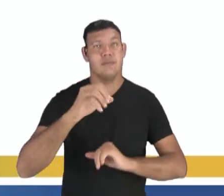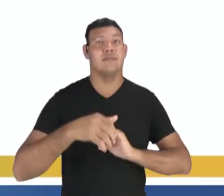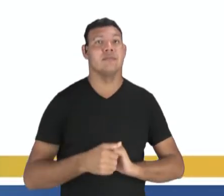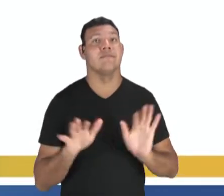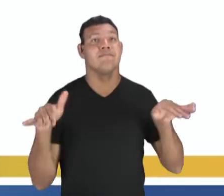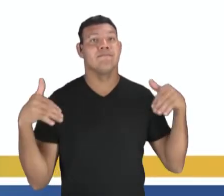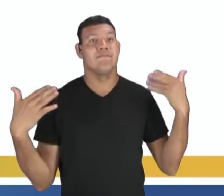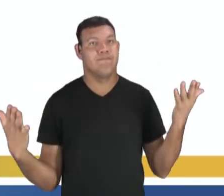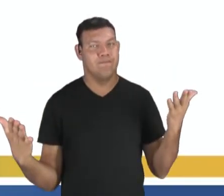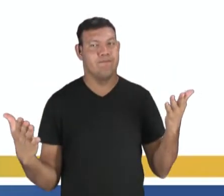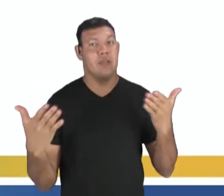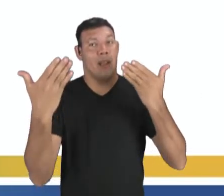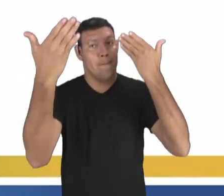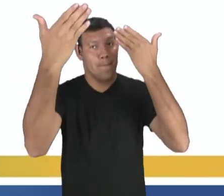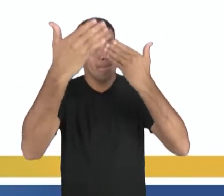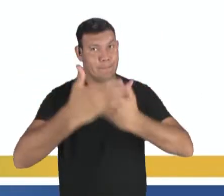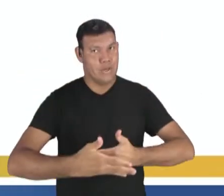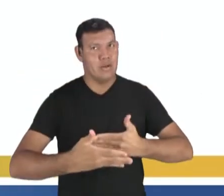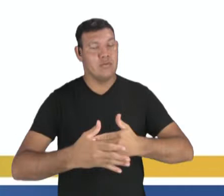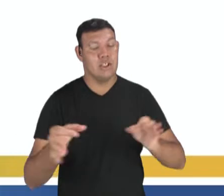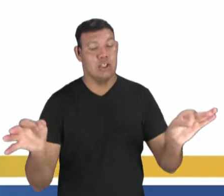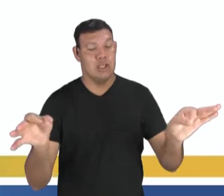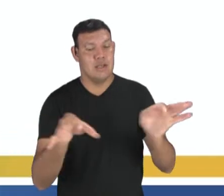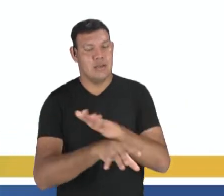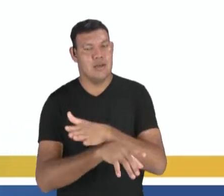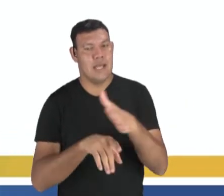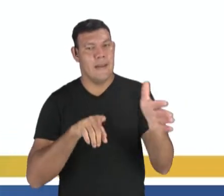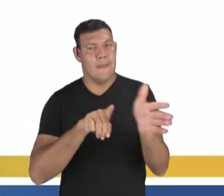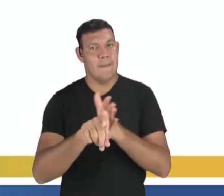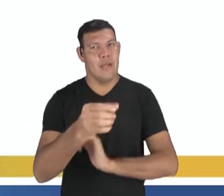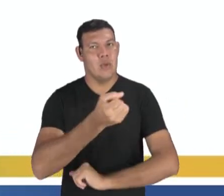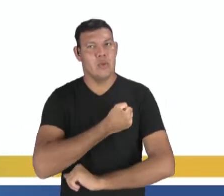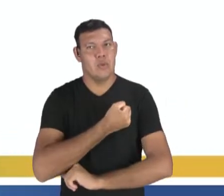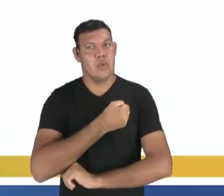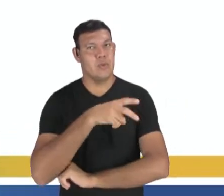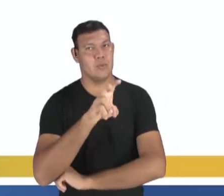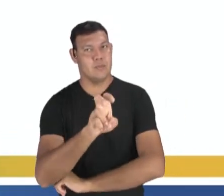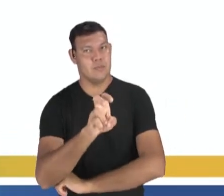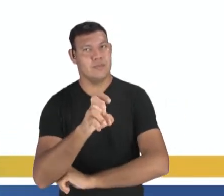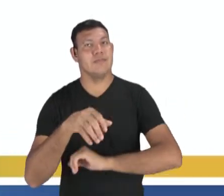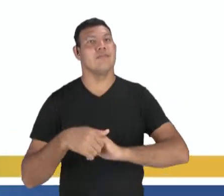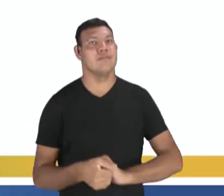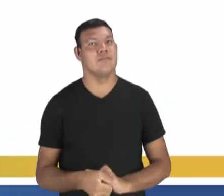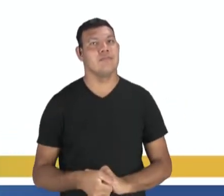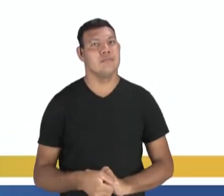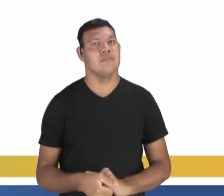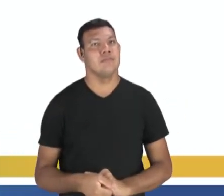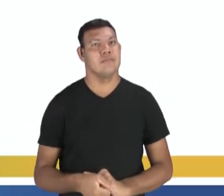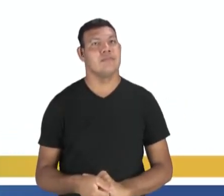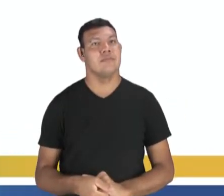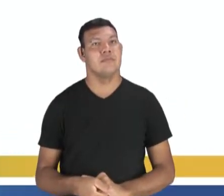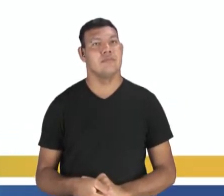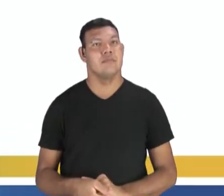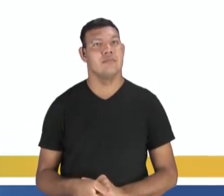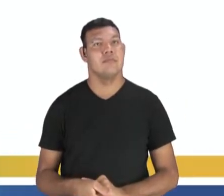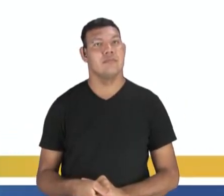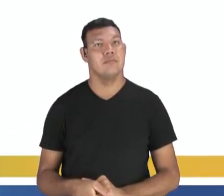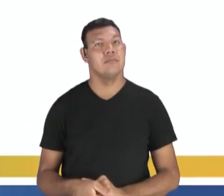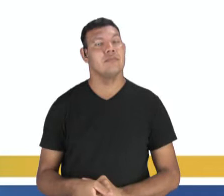e assim para que o teste terminar quinta pergunta temos que